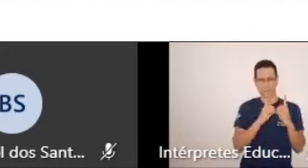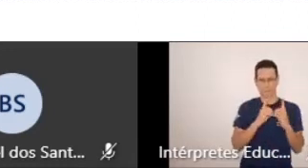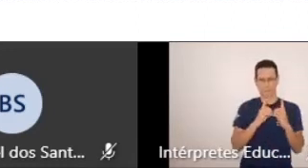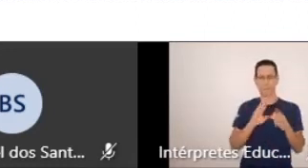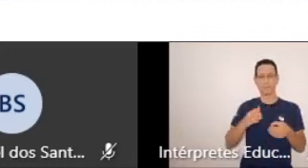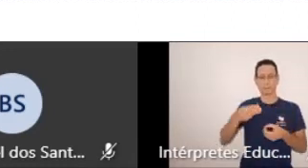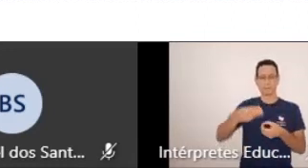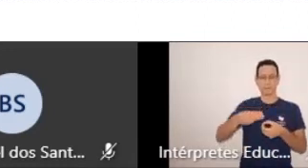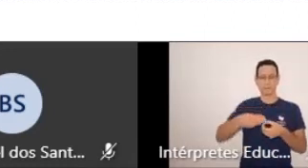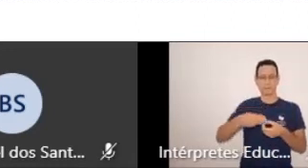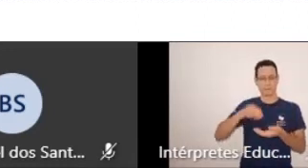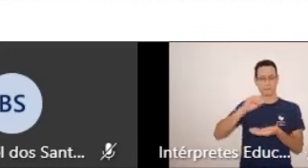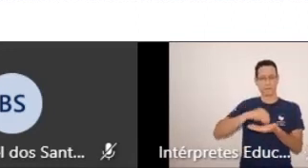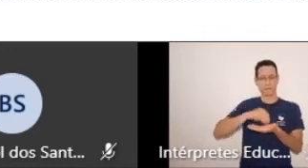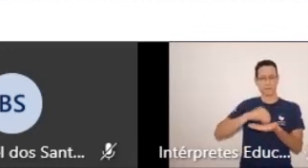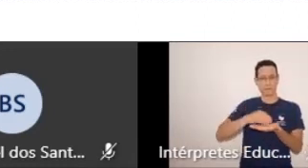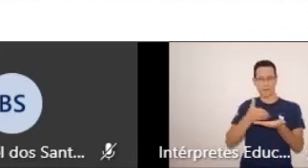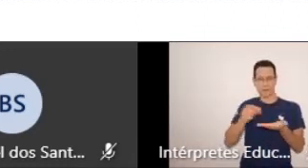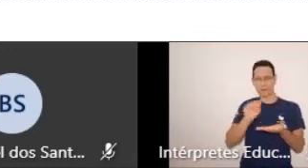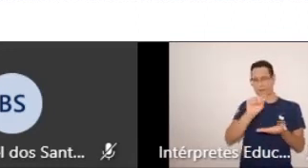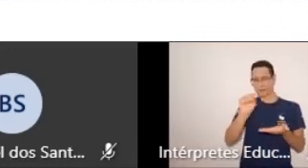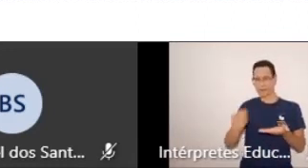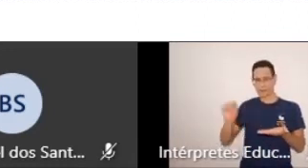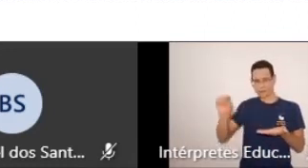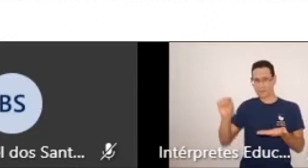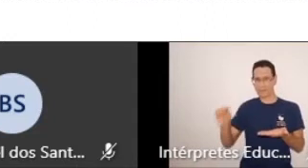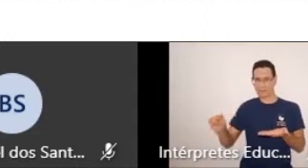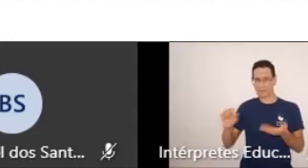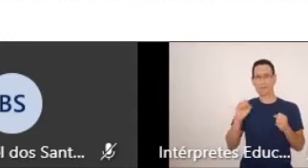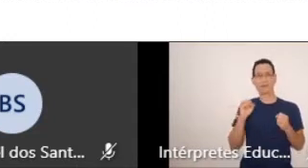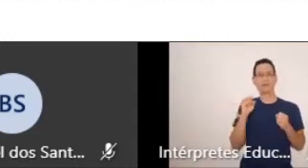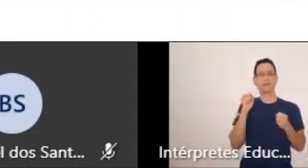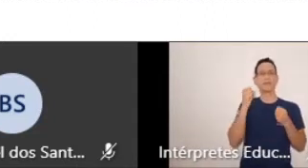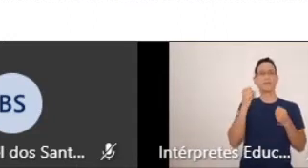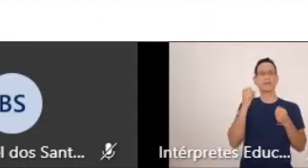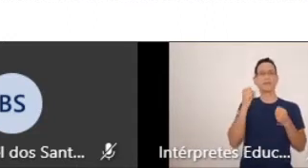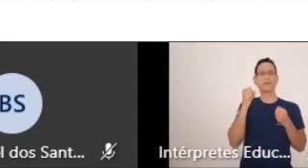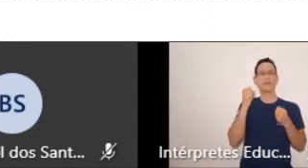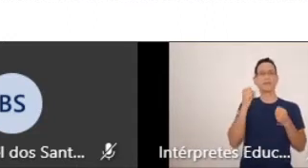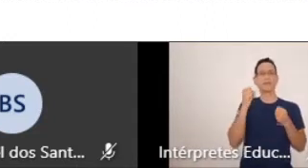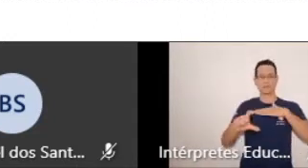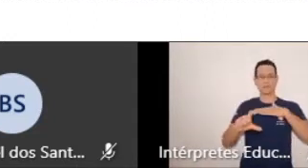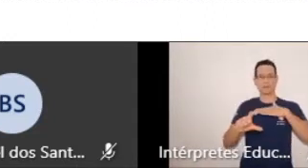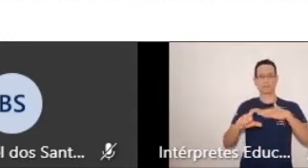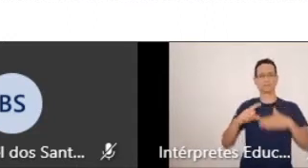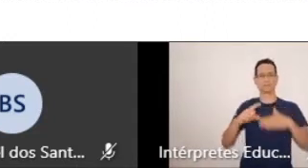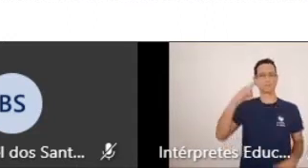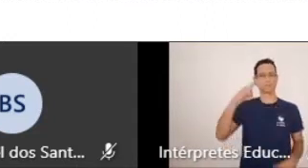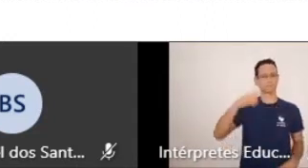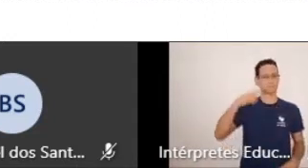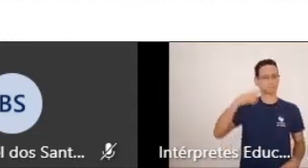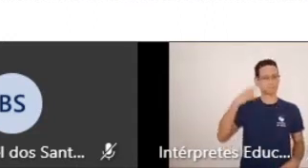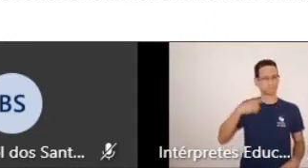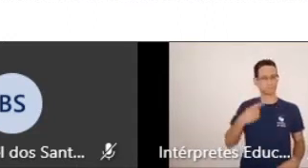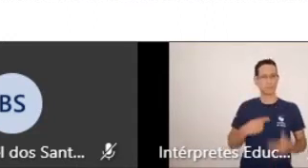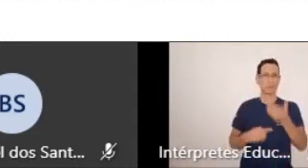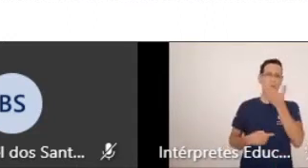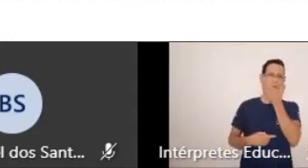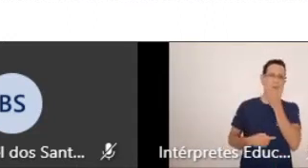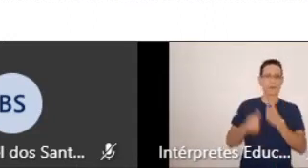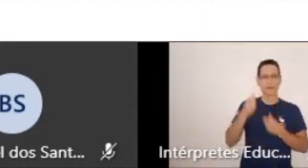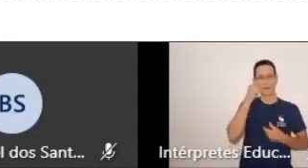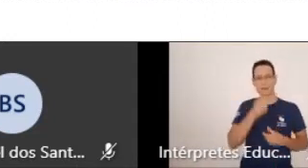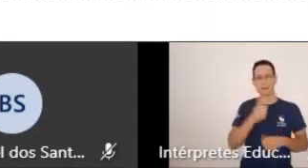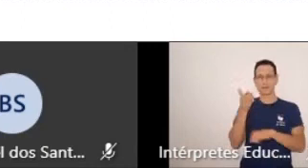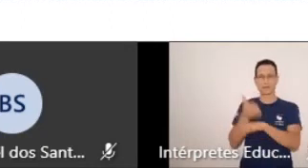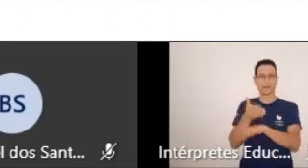nós não atuamos diretamente, é a Defensoria Pública que financia a atuação dos advogados e das advogadas que participam